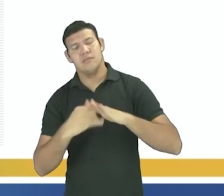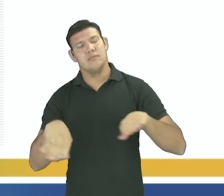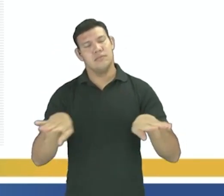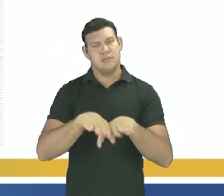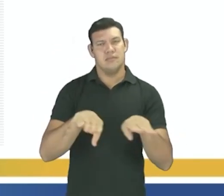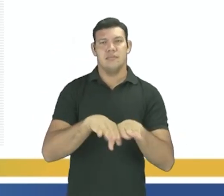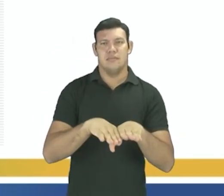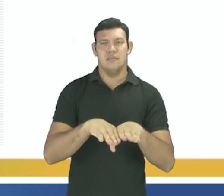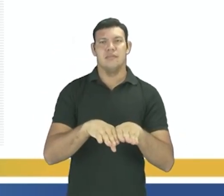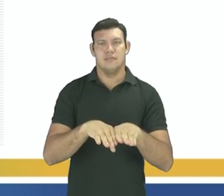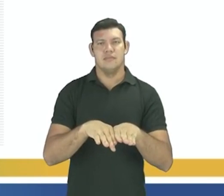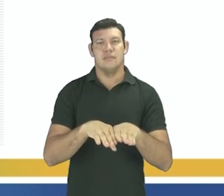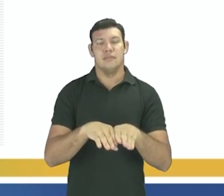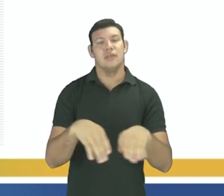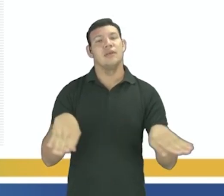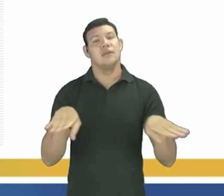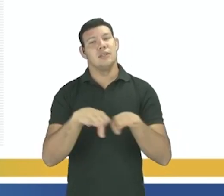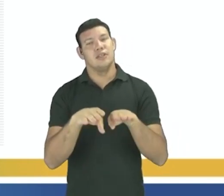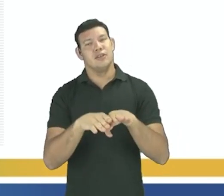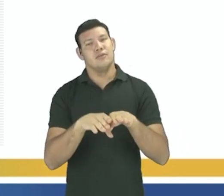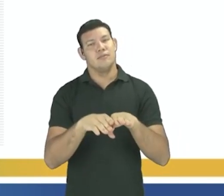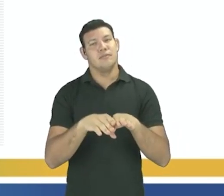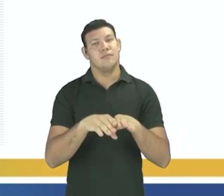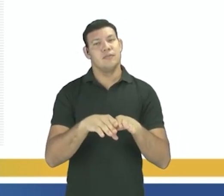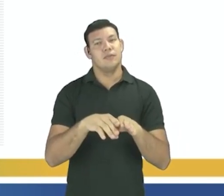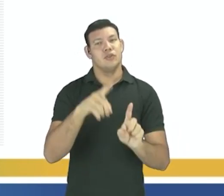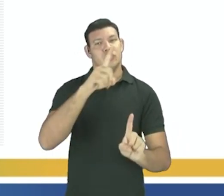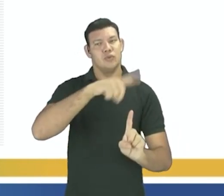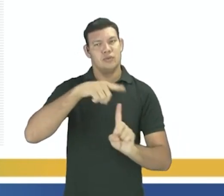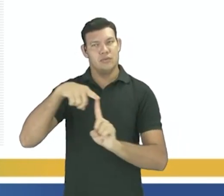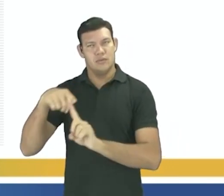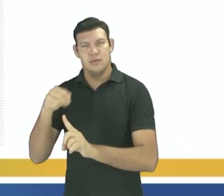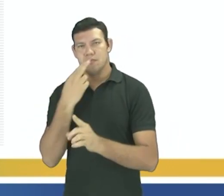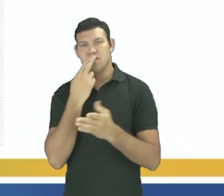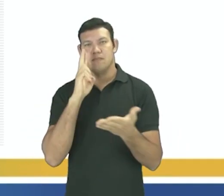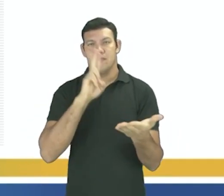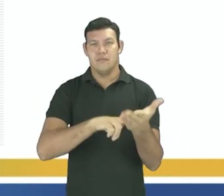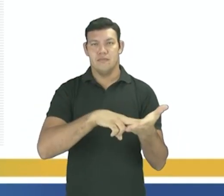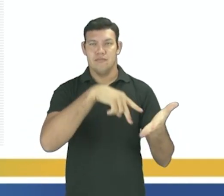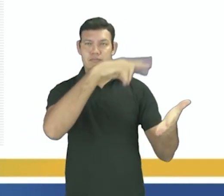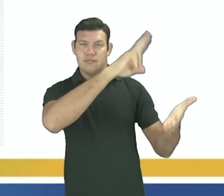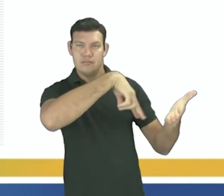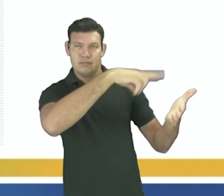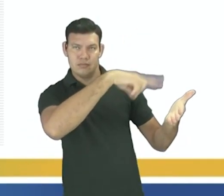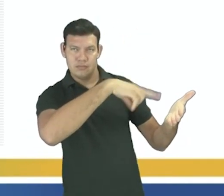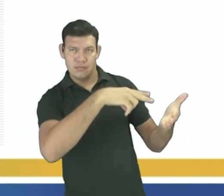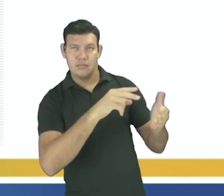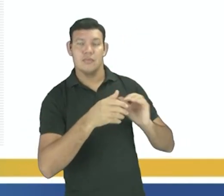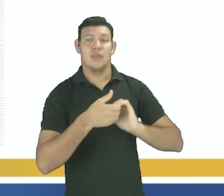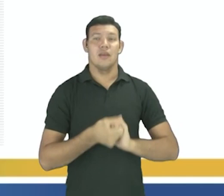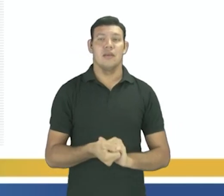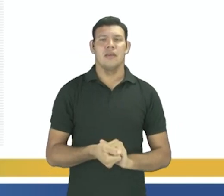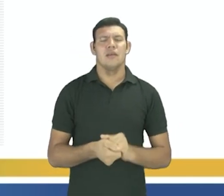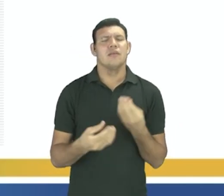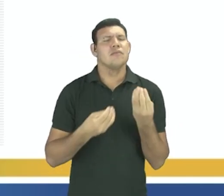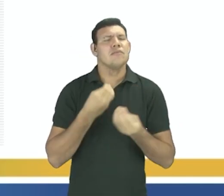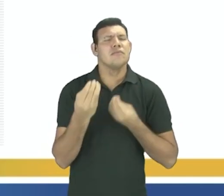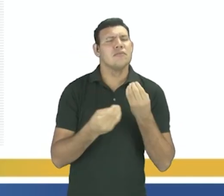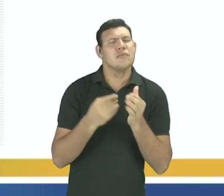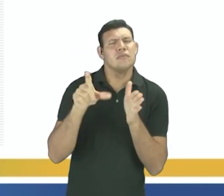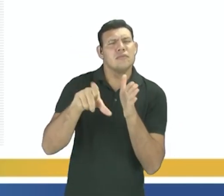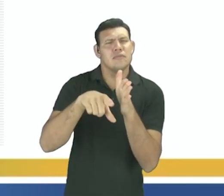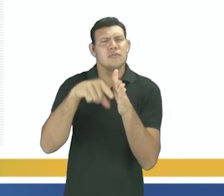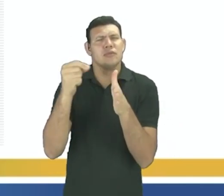modalidade carta ao leitor, tá? Quando que acontece esse tipo de modalidade? Quando que se escolhe esse tipo